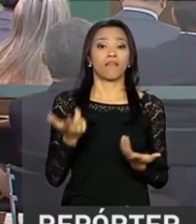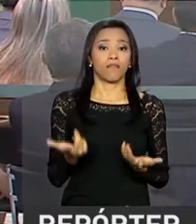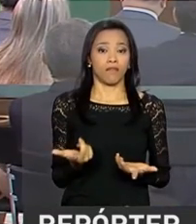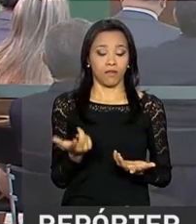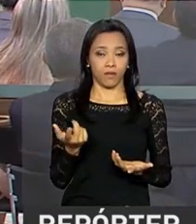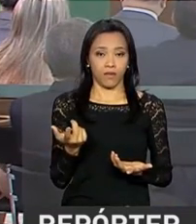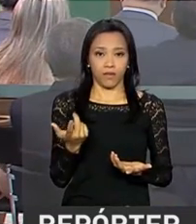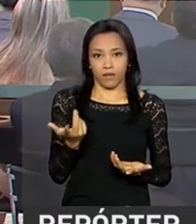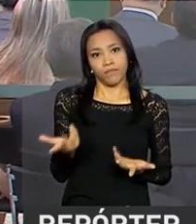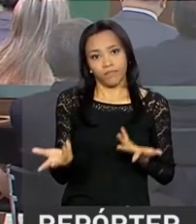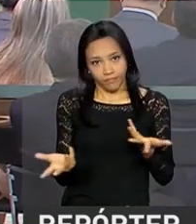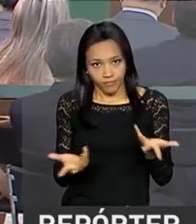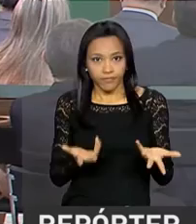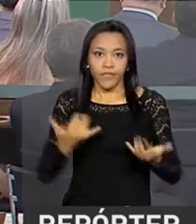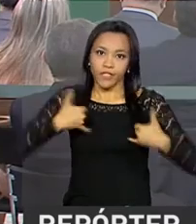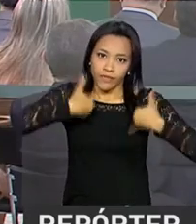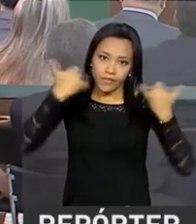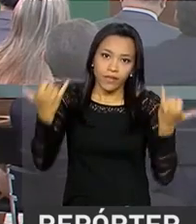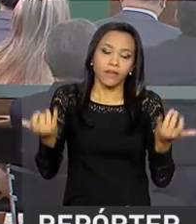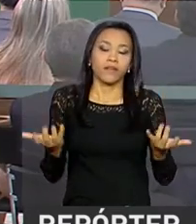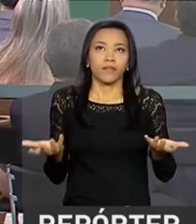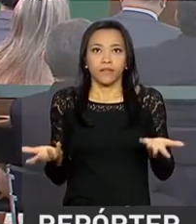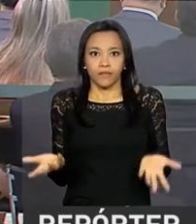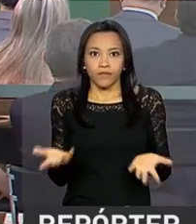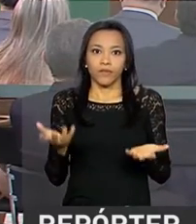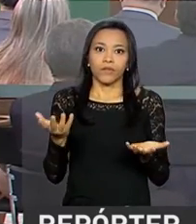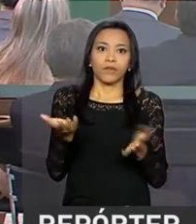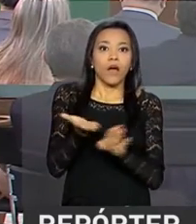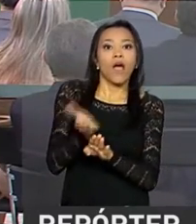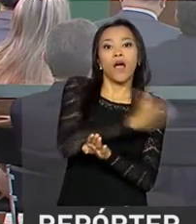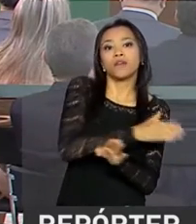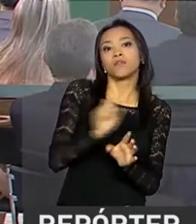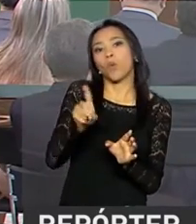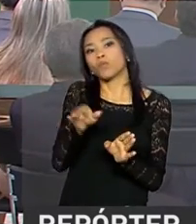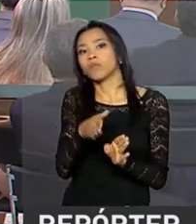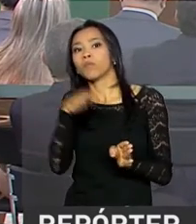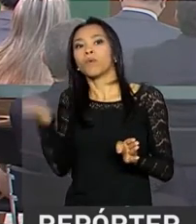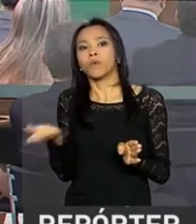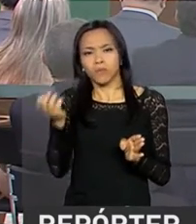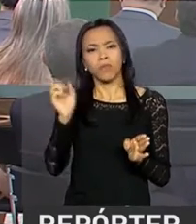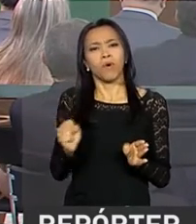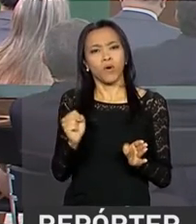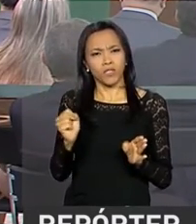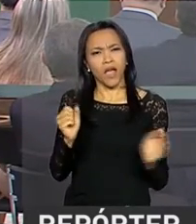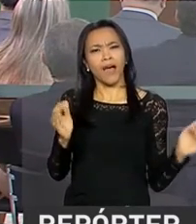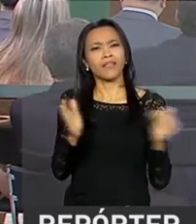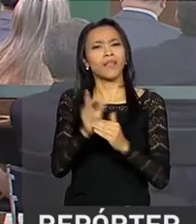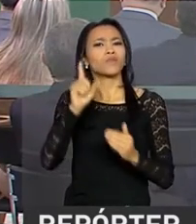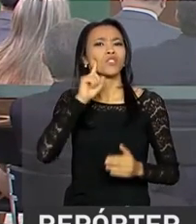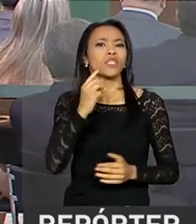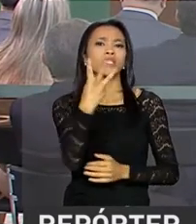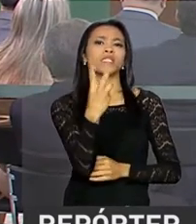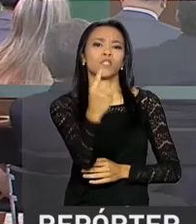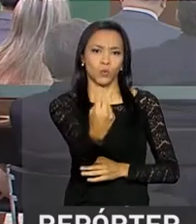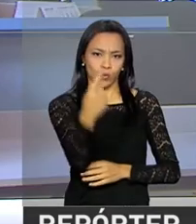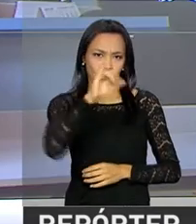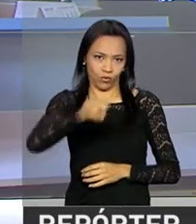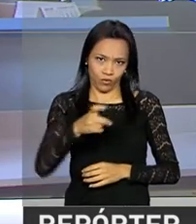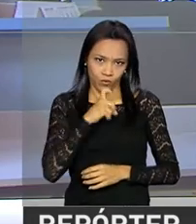fazê-lo, embora aniversariando em tempo anterior, poderá fazê-lo até o dia 31 de